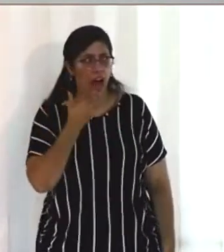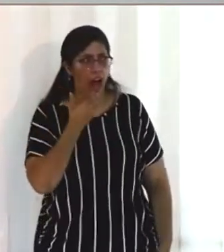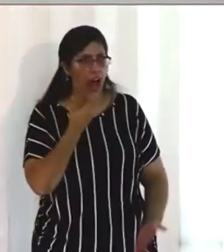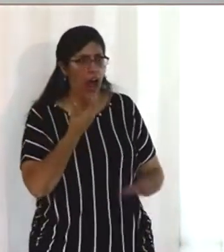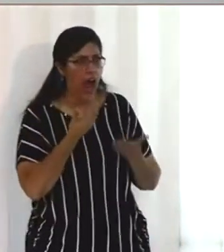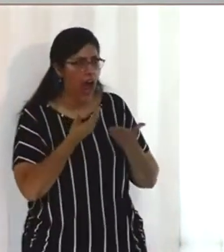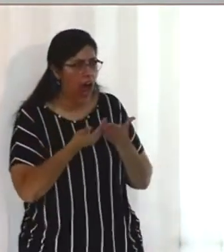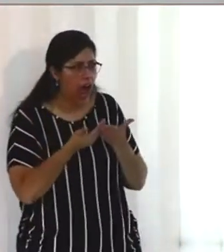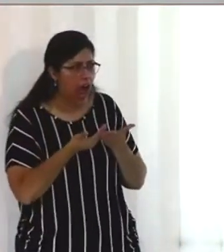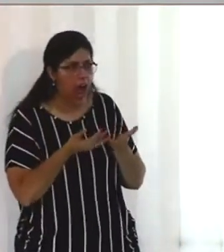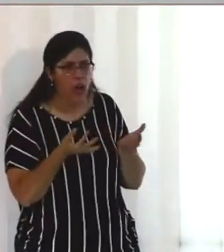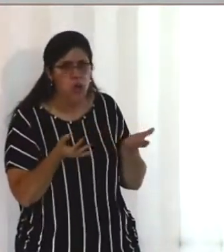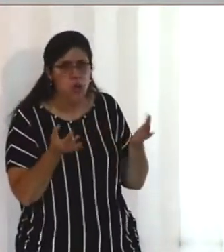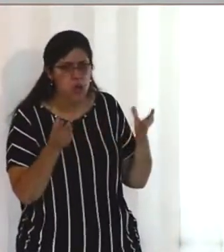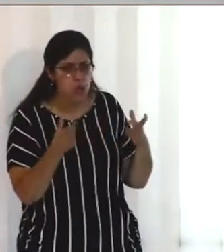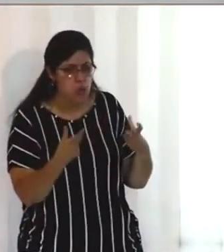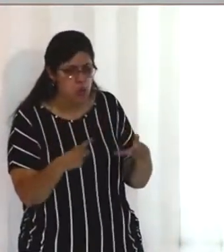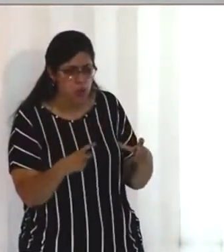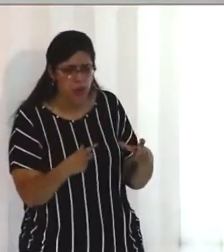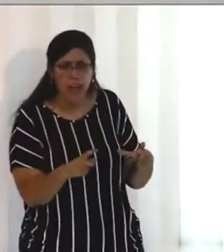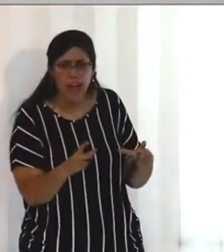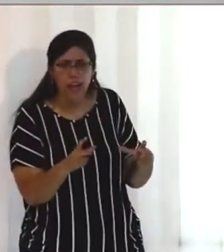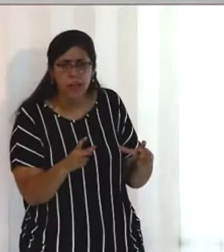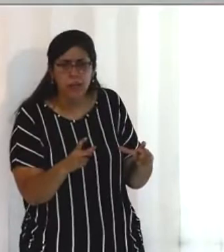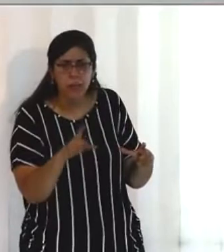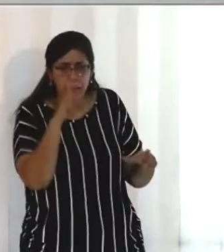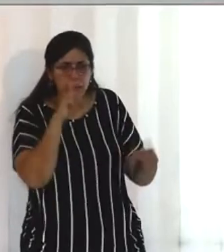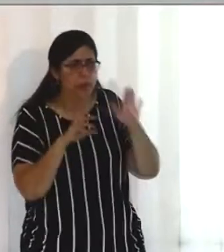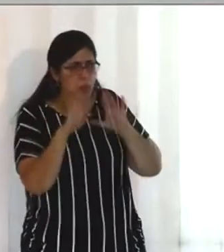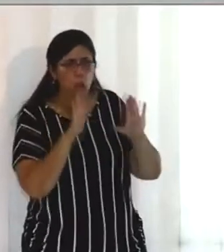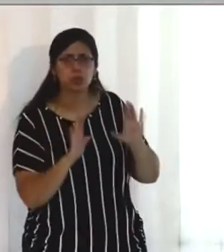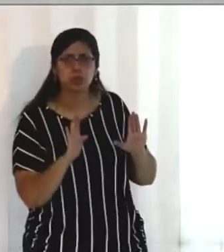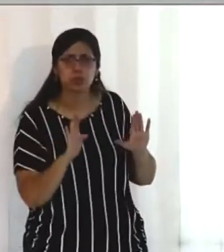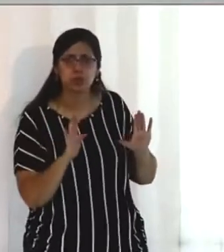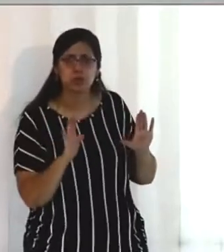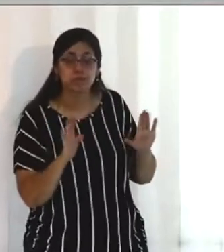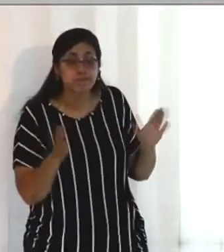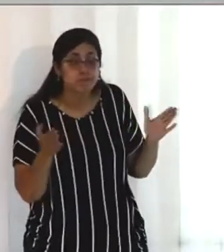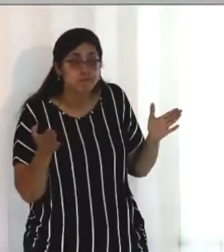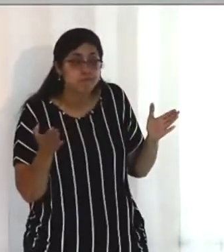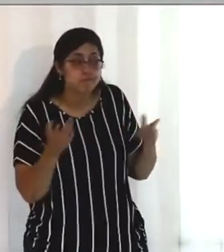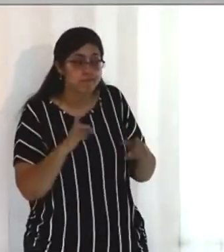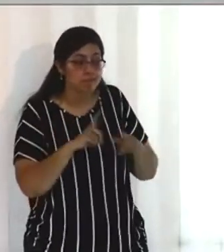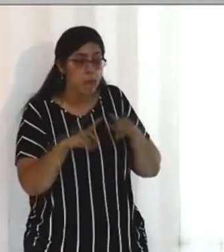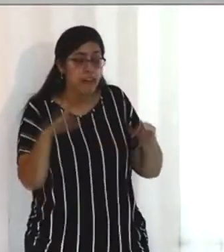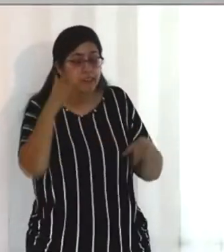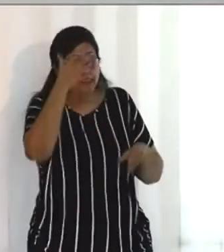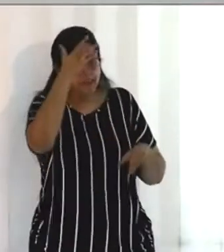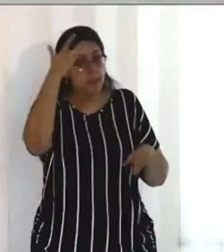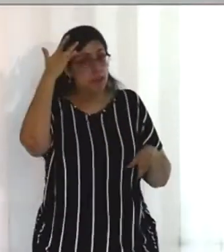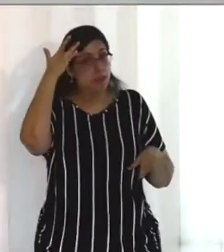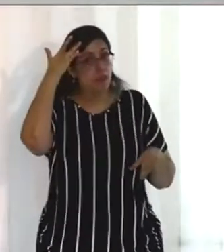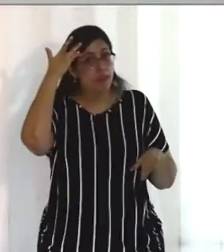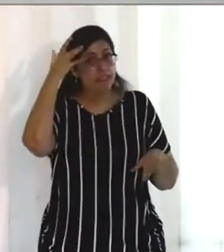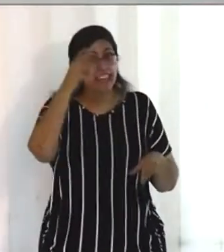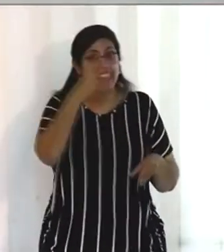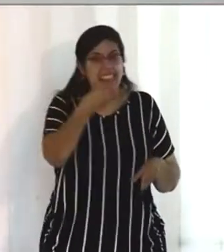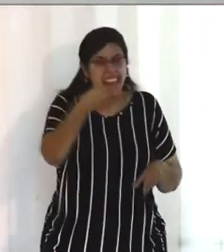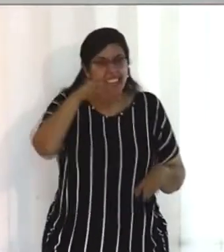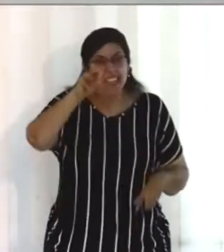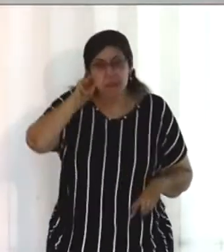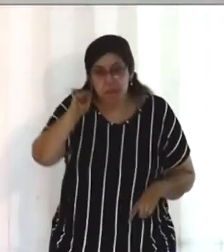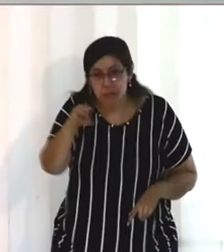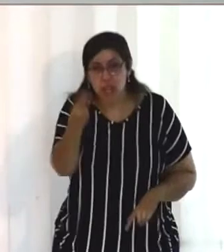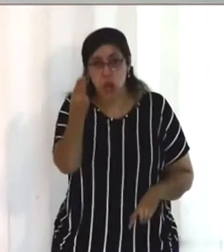na Terra? Tem, morar ao pé do Vesúvio. Acontece que mais de 3 milhões